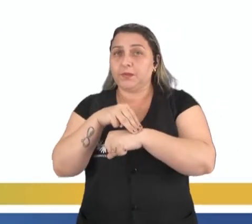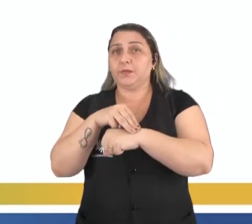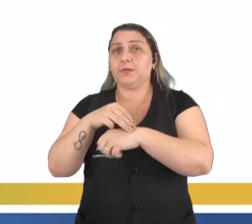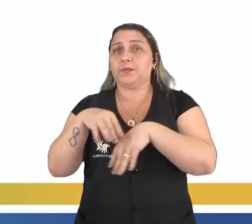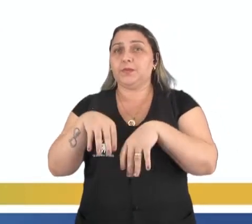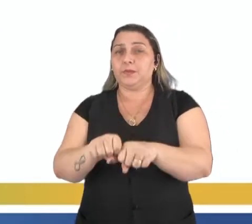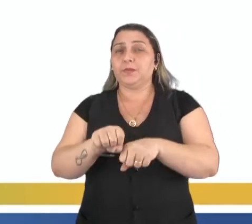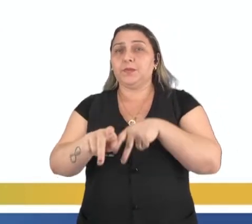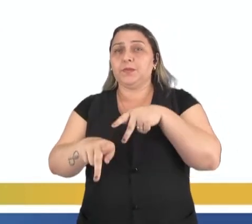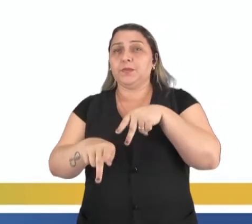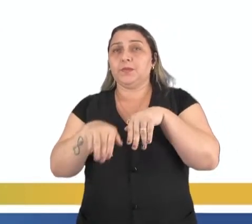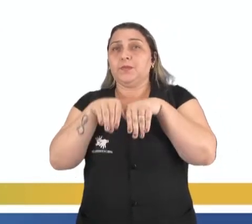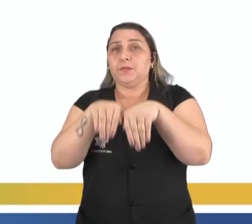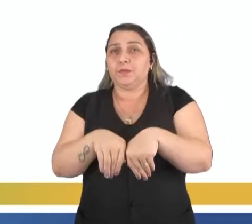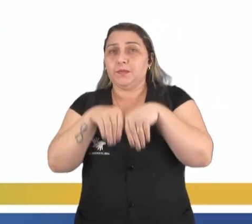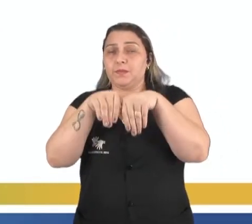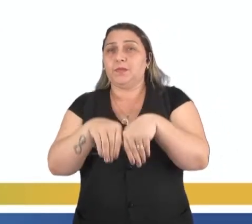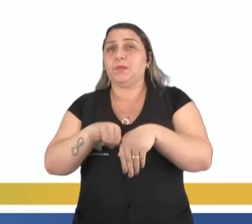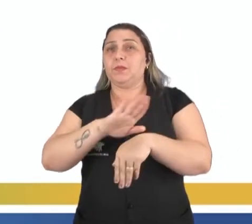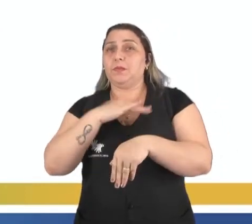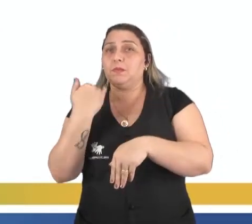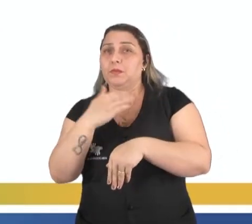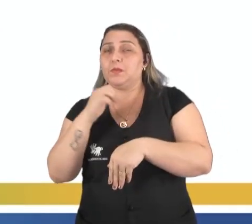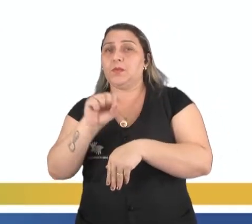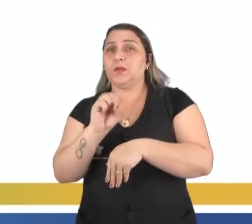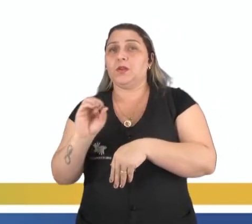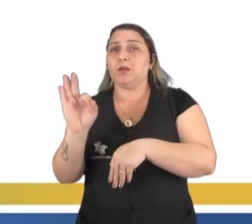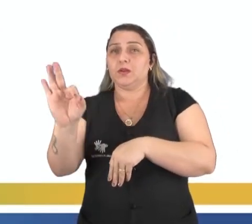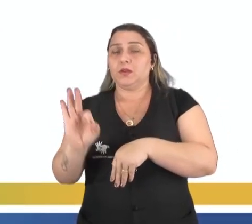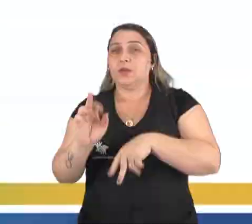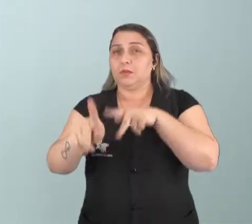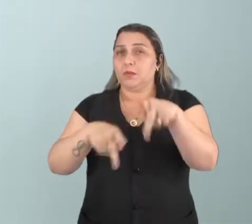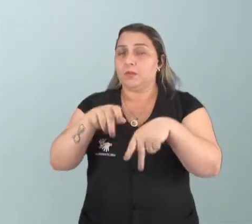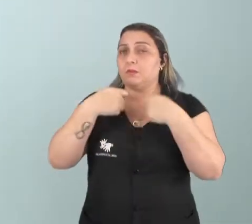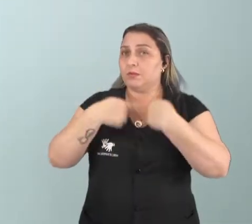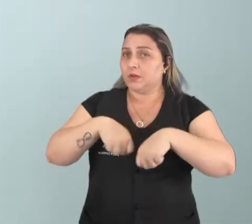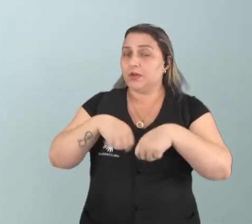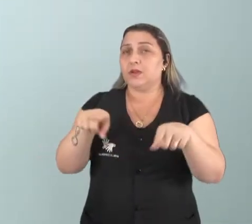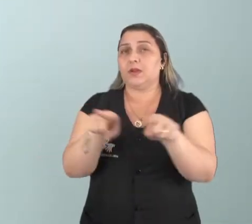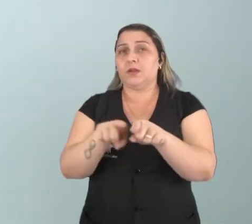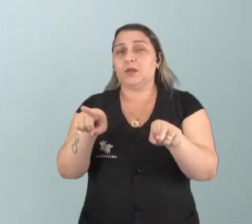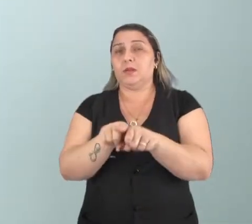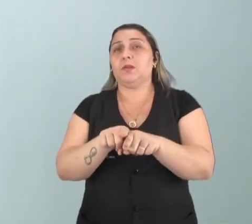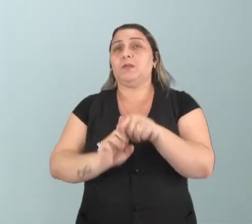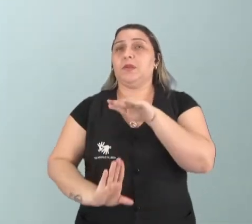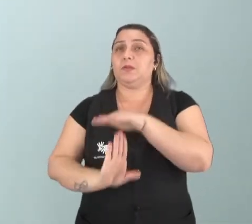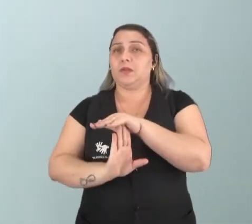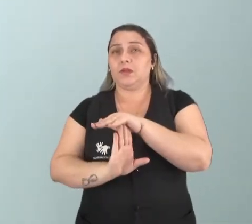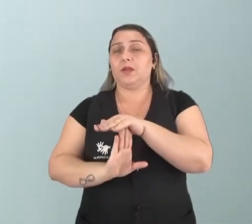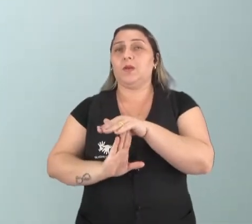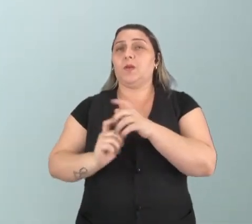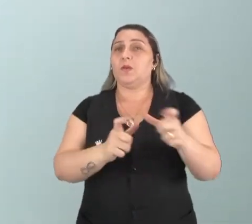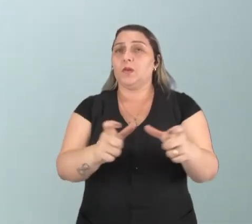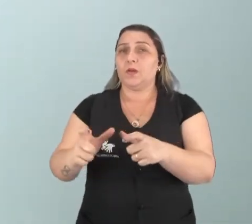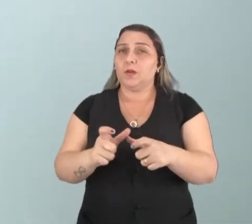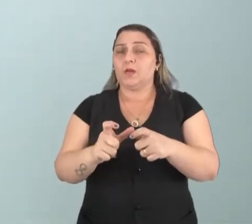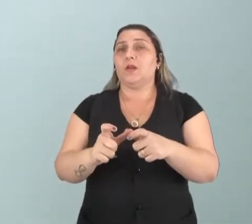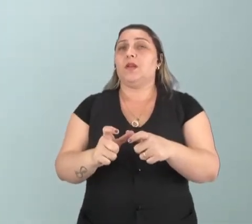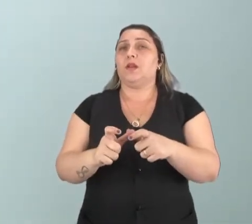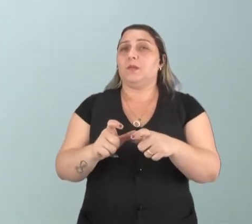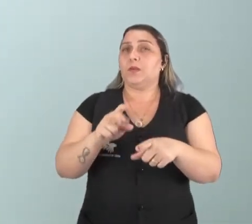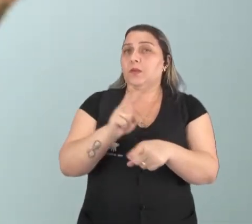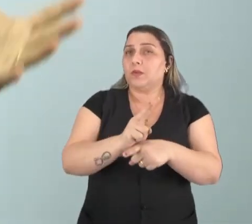e aí a gente viu que foram dizimados 80% da população, precisava então delimitar um local, uma